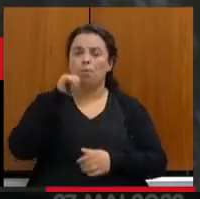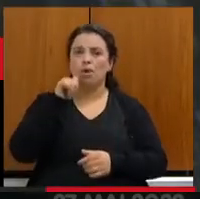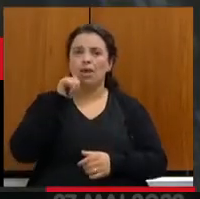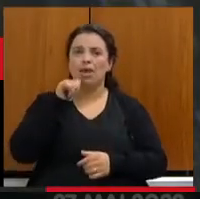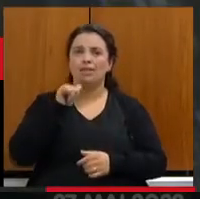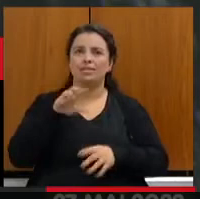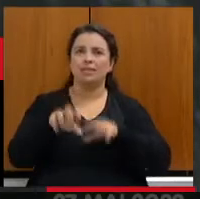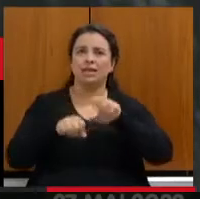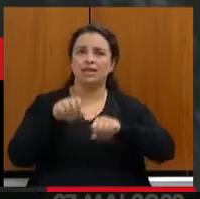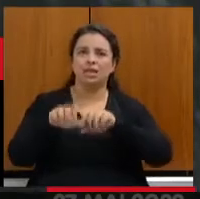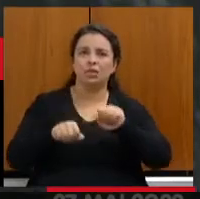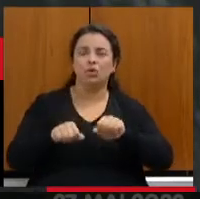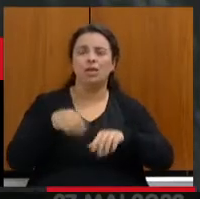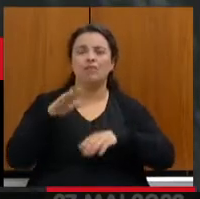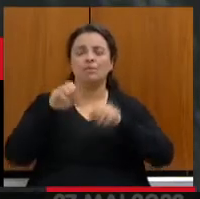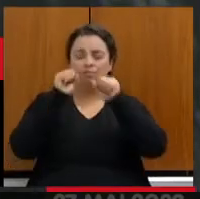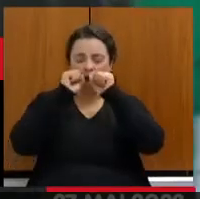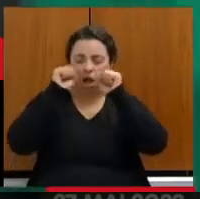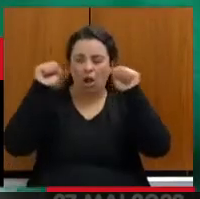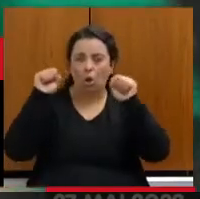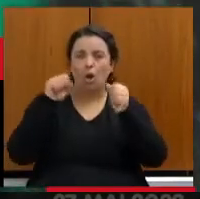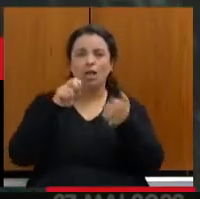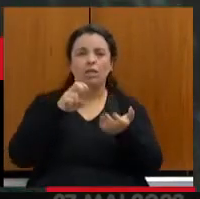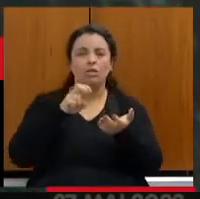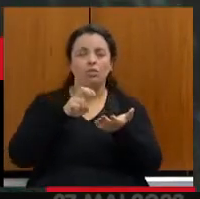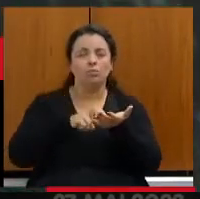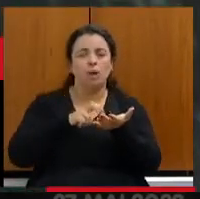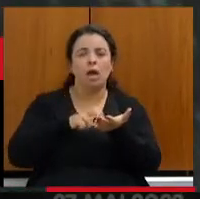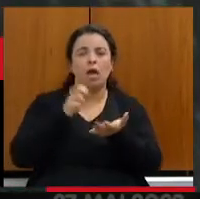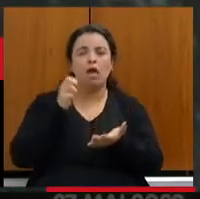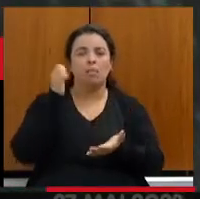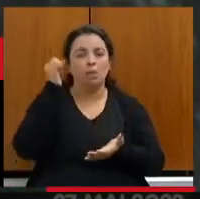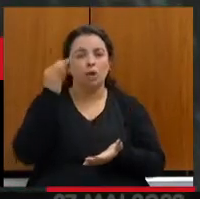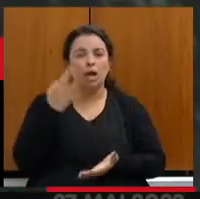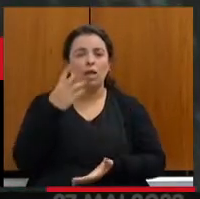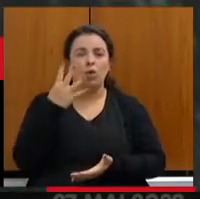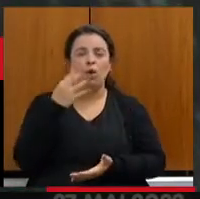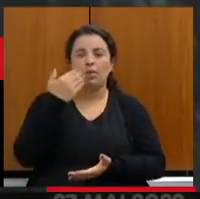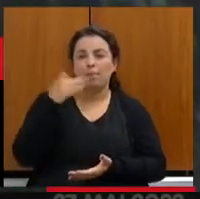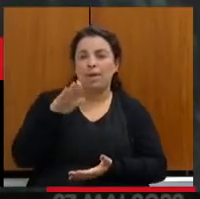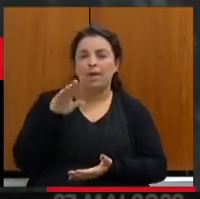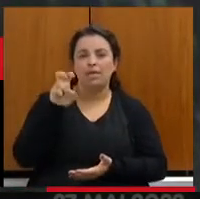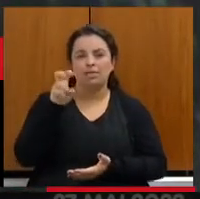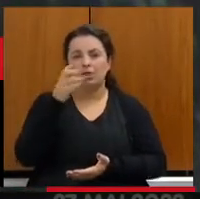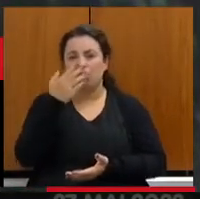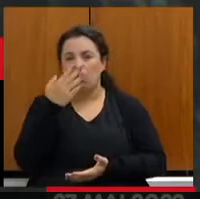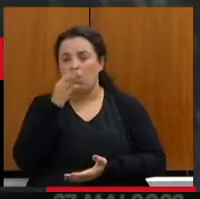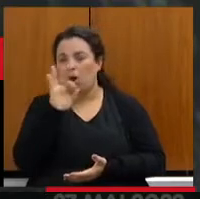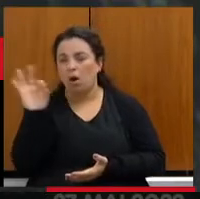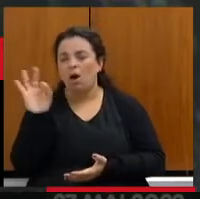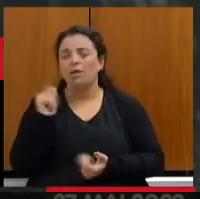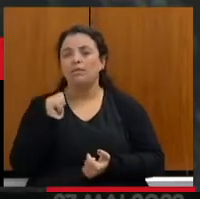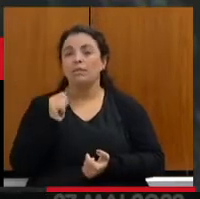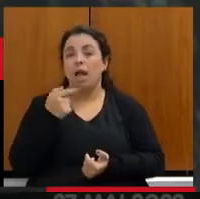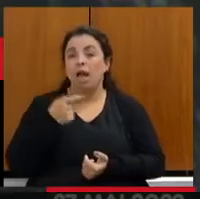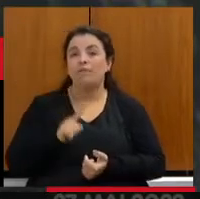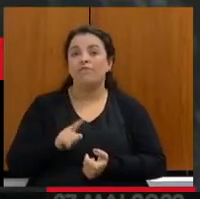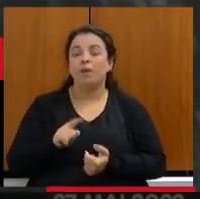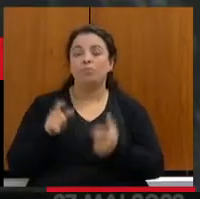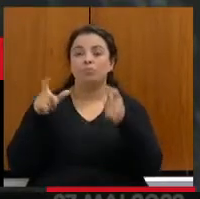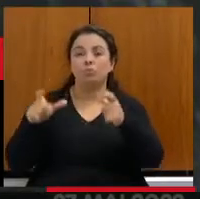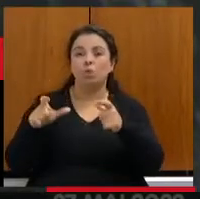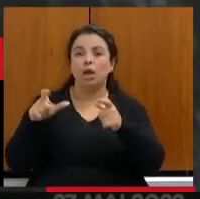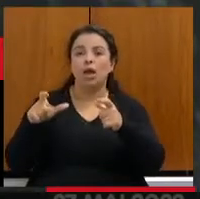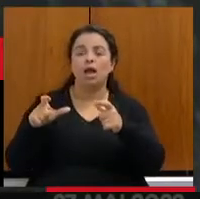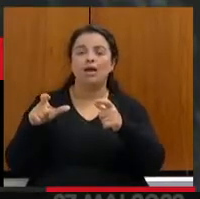casa às vezes quatro e 65 horas da manhã e vamos para os calções são antes de Nós criamos os materiais que